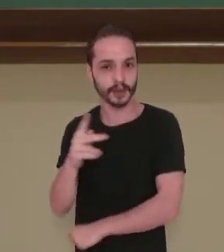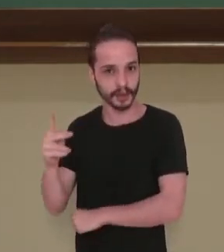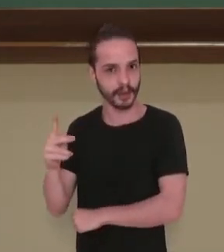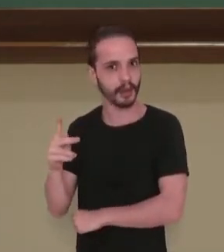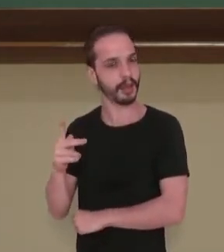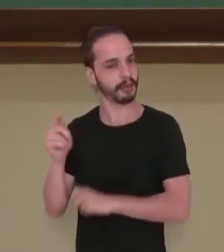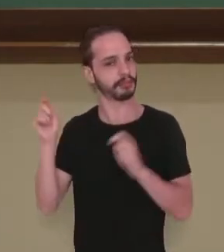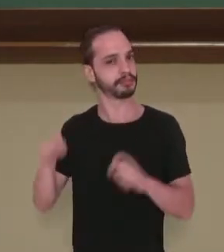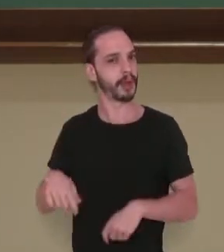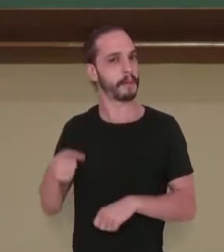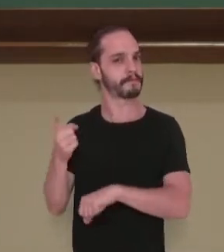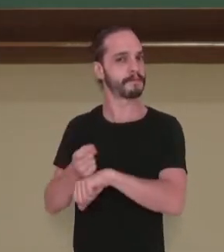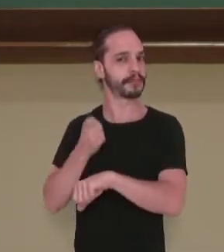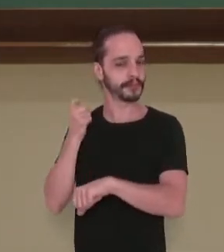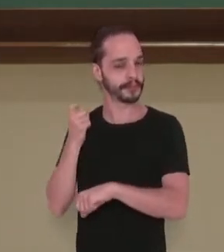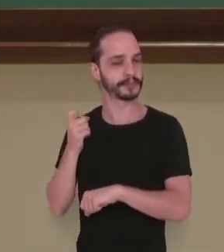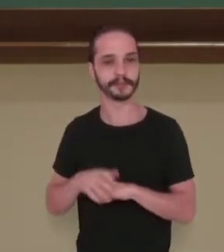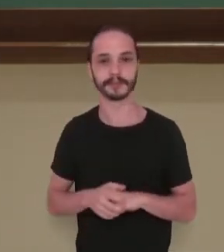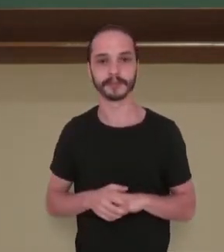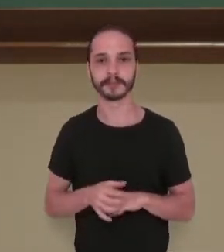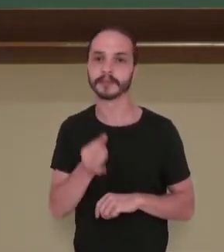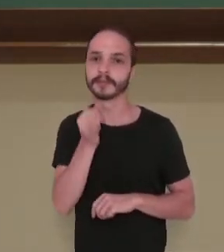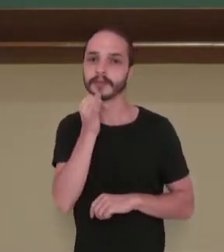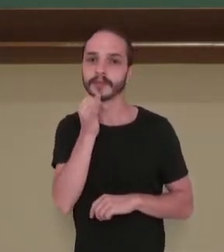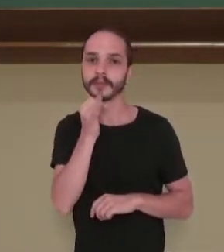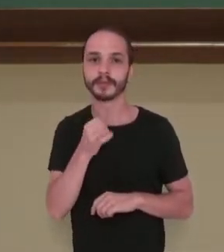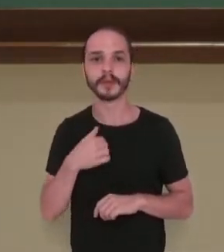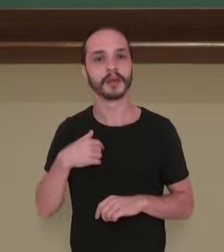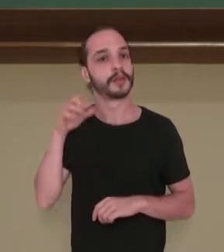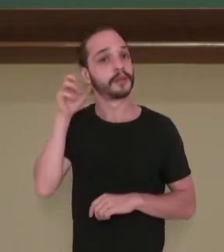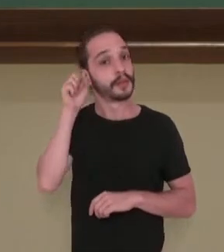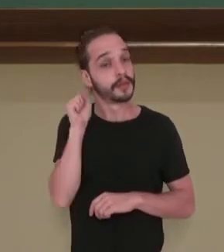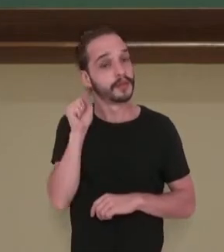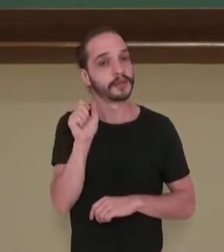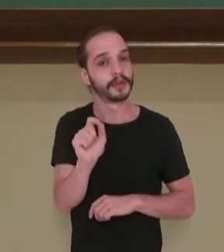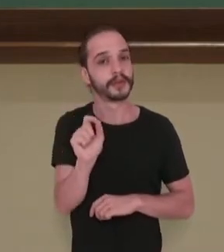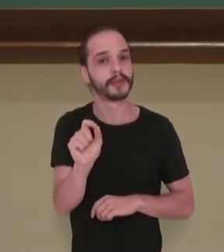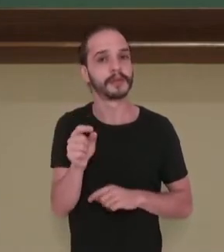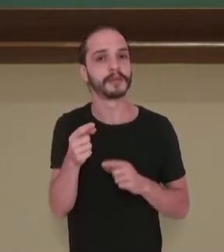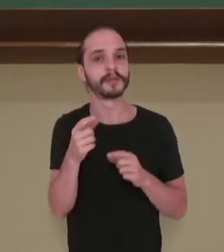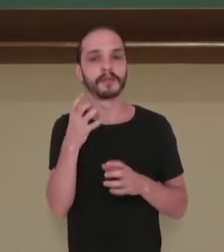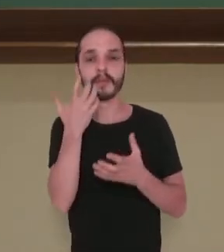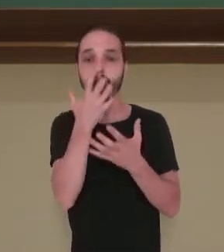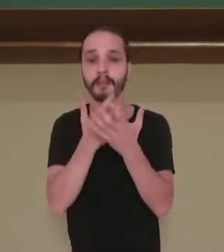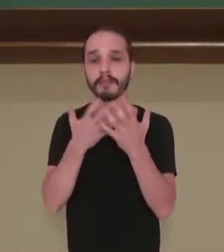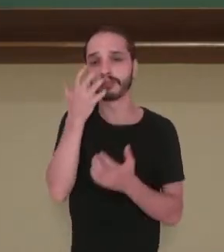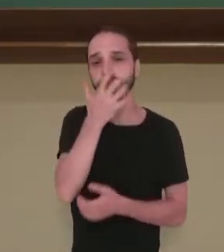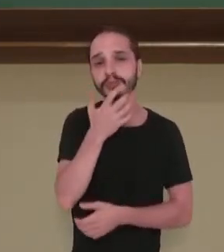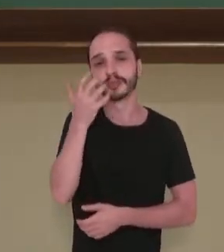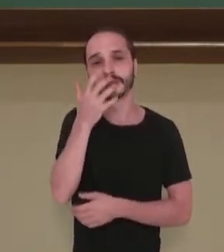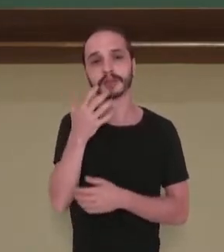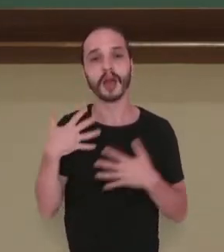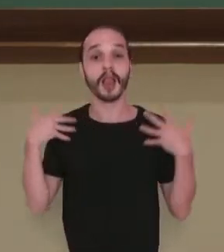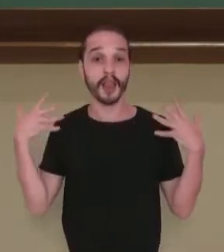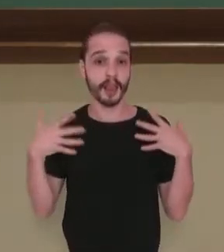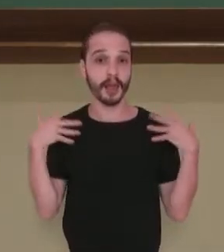por exemplo, eu tô ouvindo uma canção alegre, né? Tô